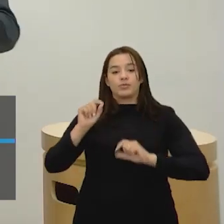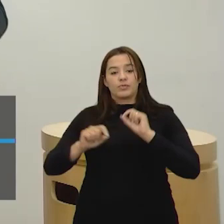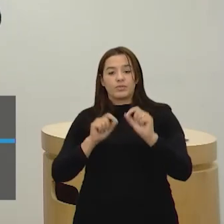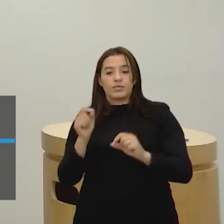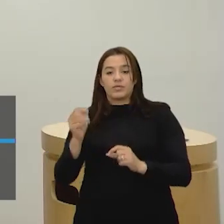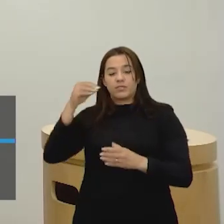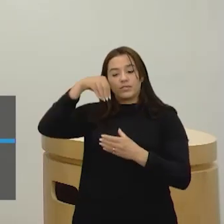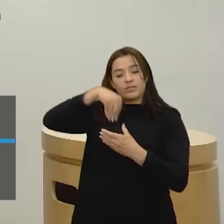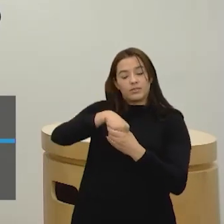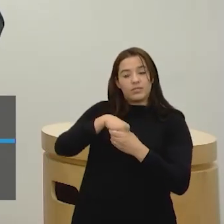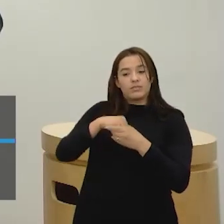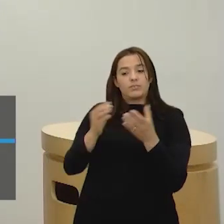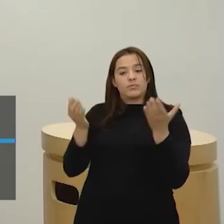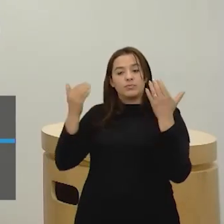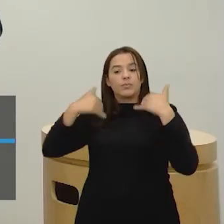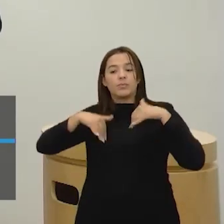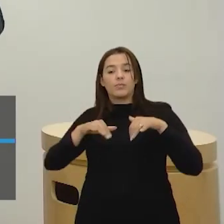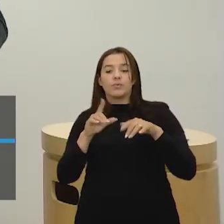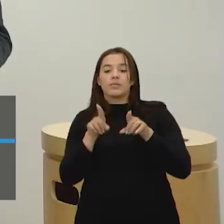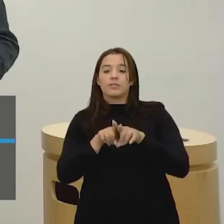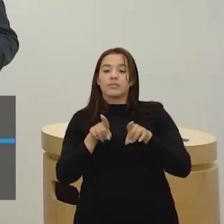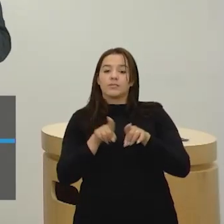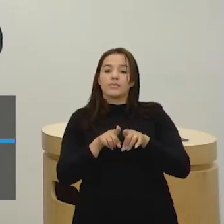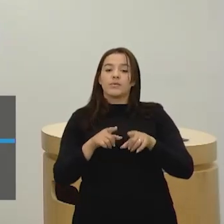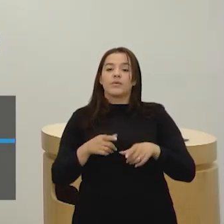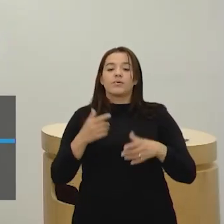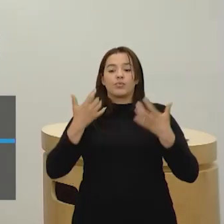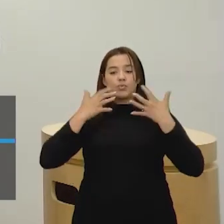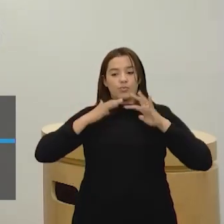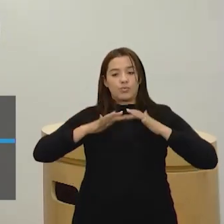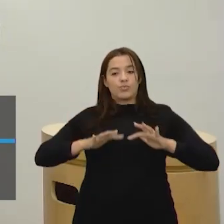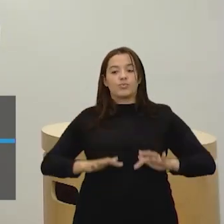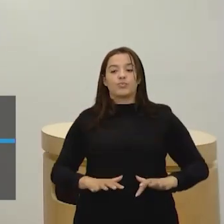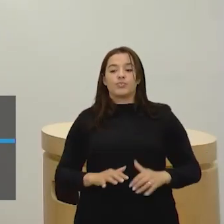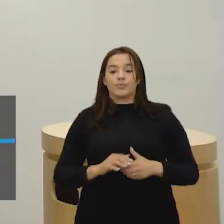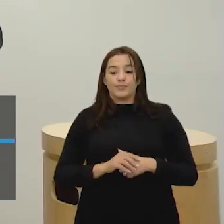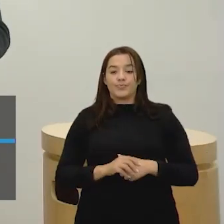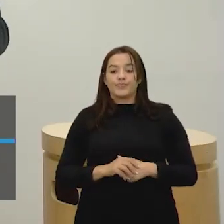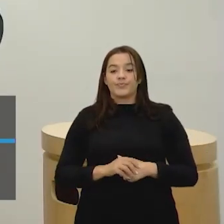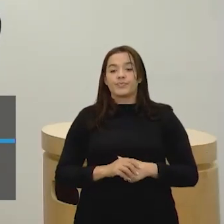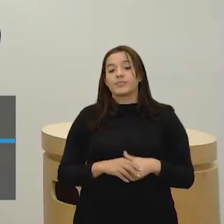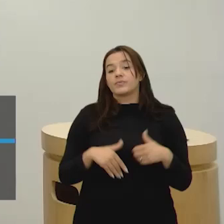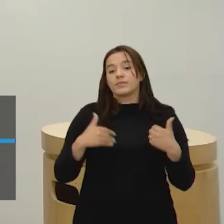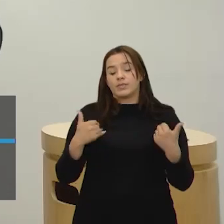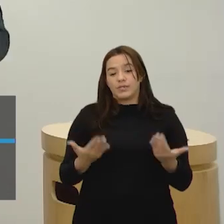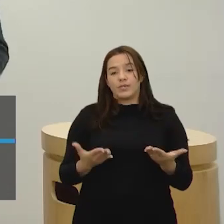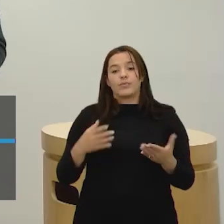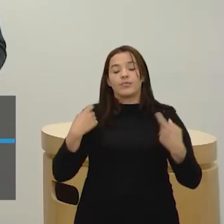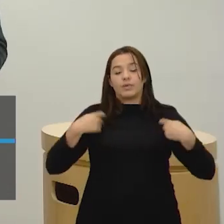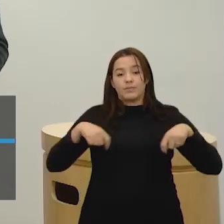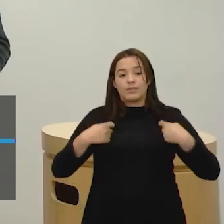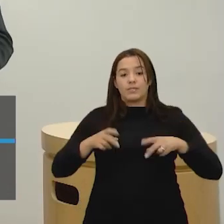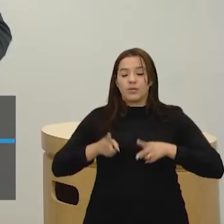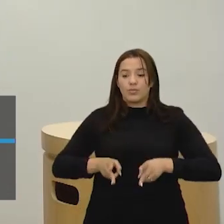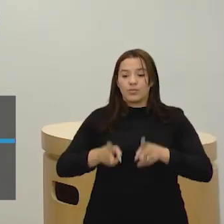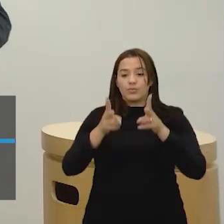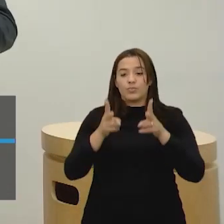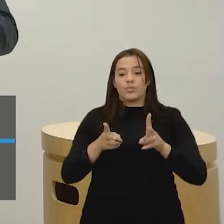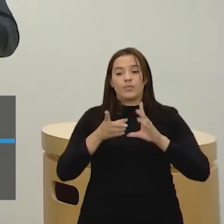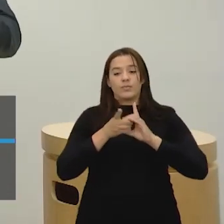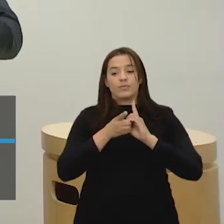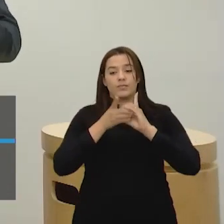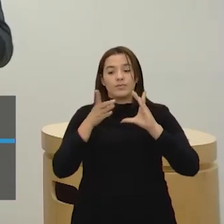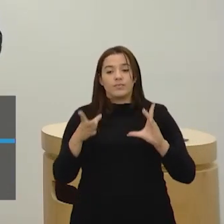dentro para si mesmo, internamente, ser autodestruída. Portanto, o que garante a democracia